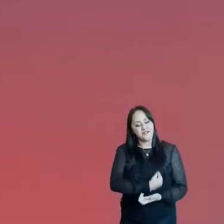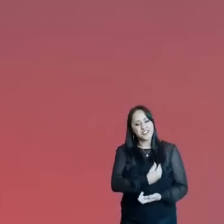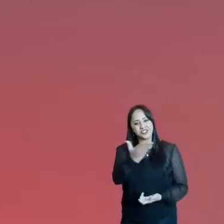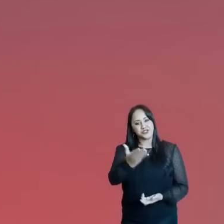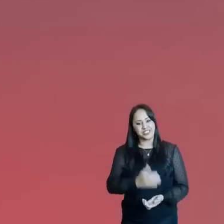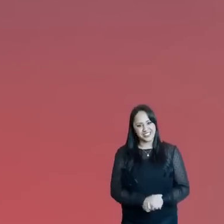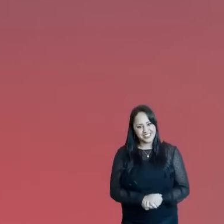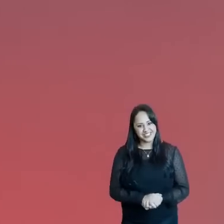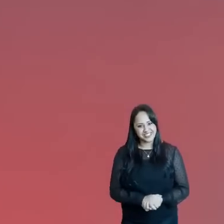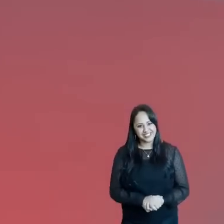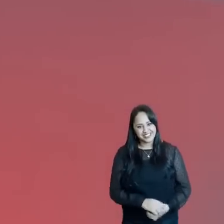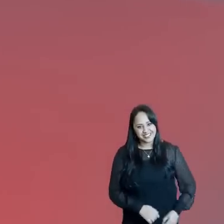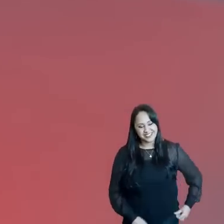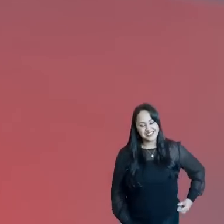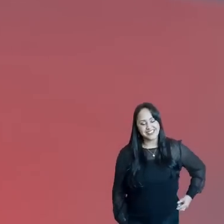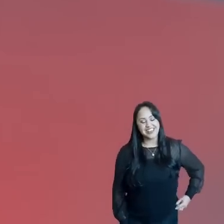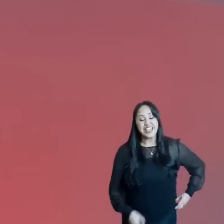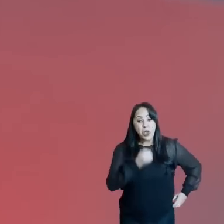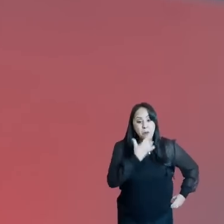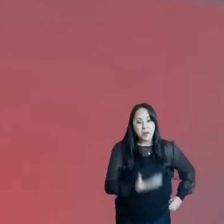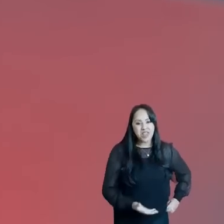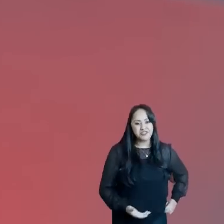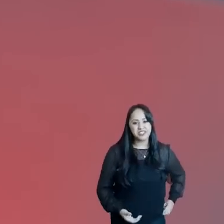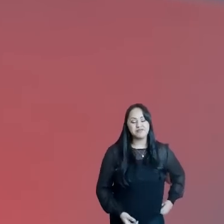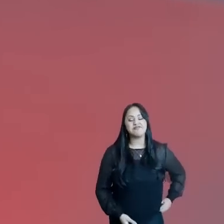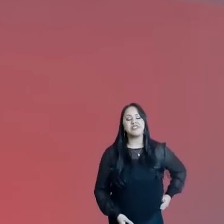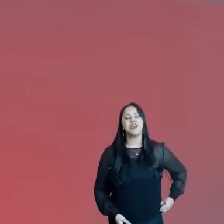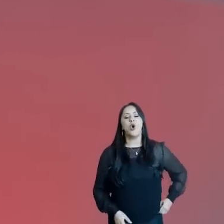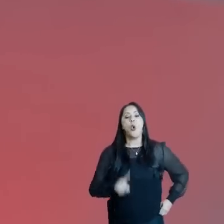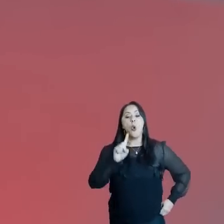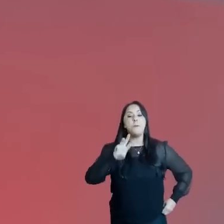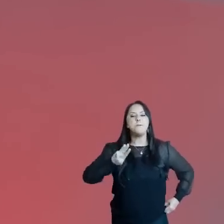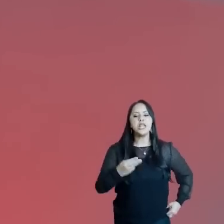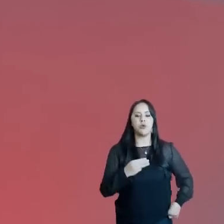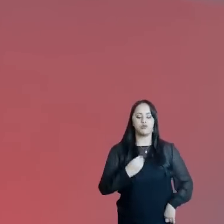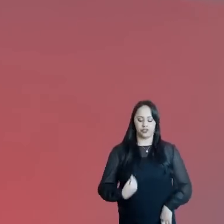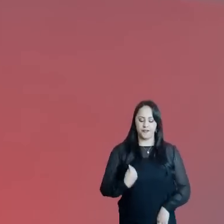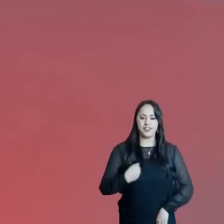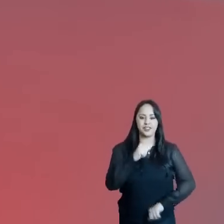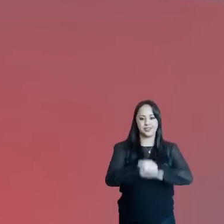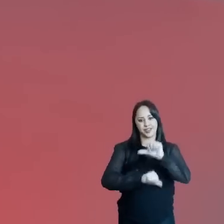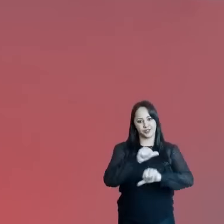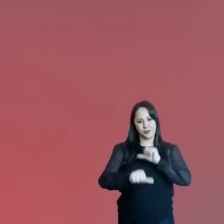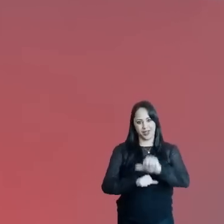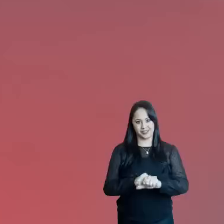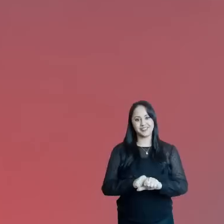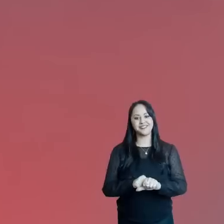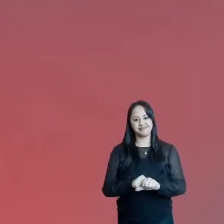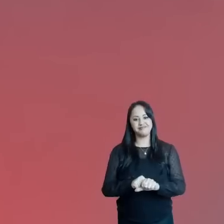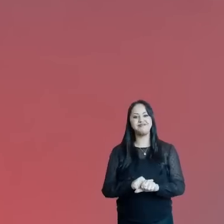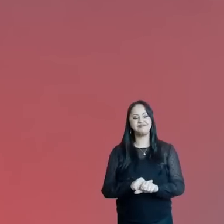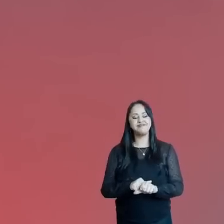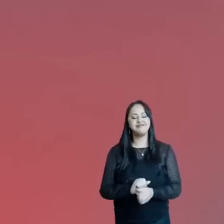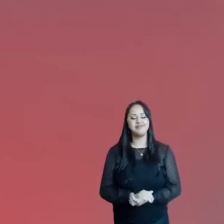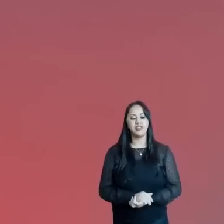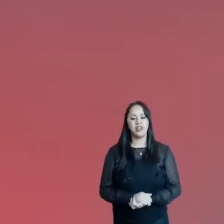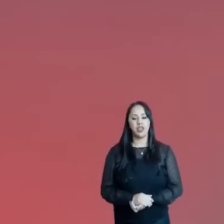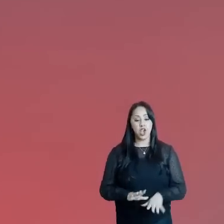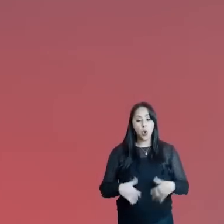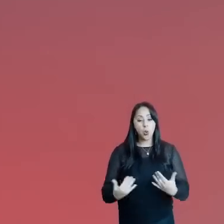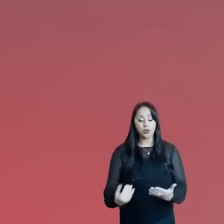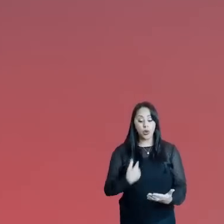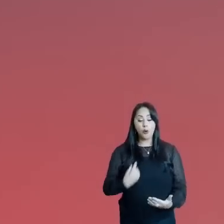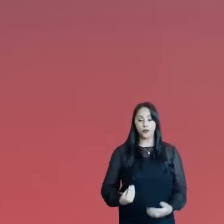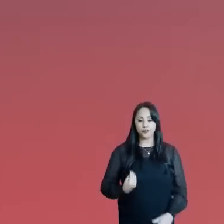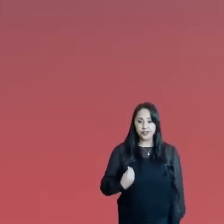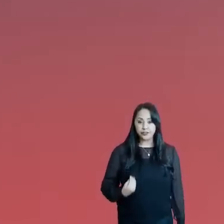colheita. Esse vai ser o benefício. 1 milhão de vidas transformadas na minha vida, enquanto eu estiver vivo. Enquanto